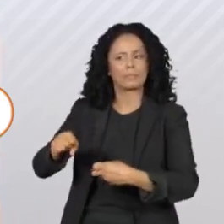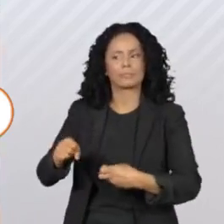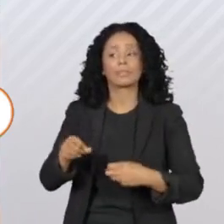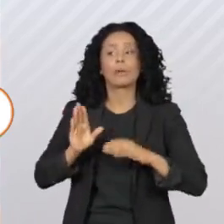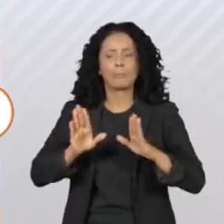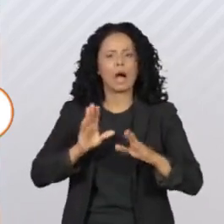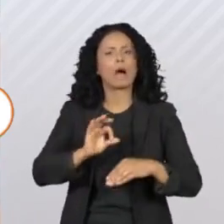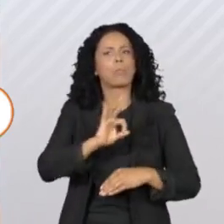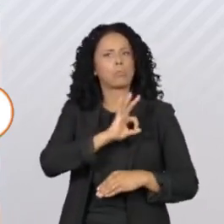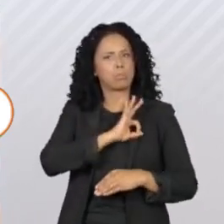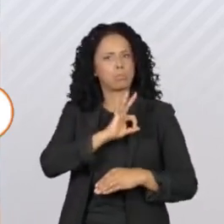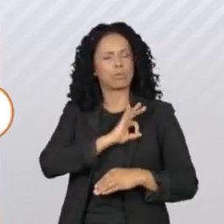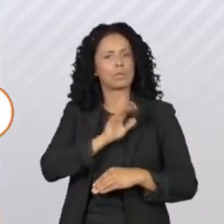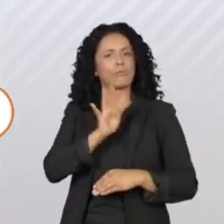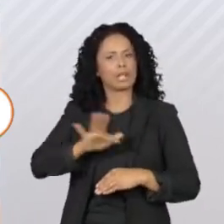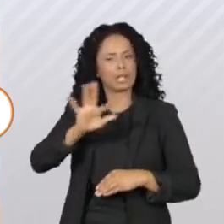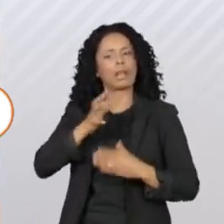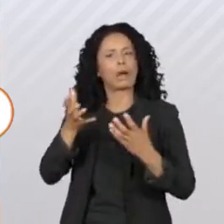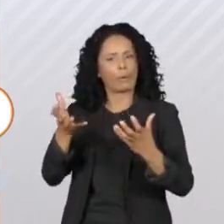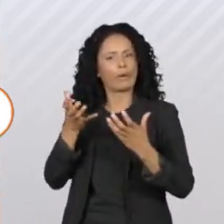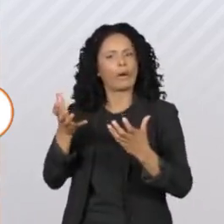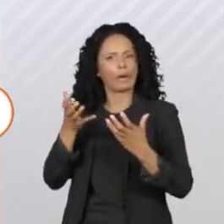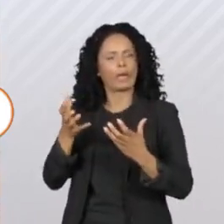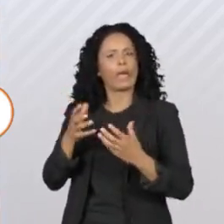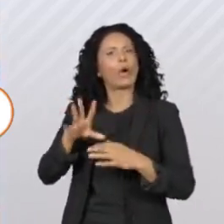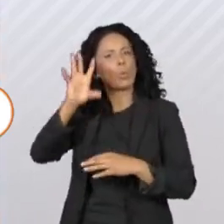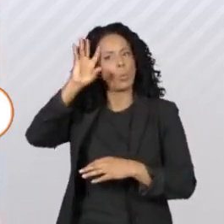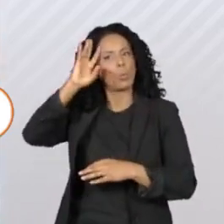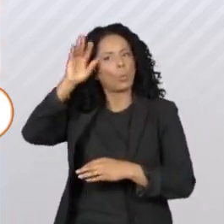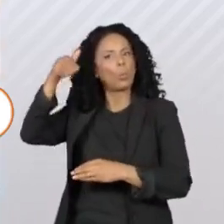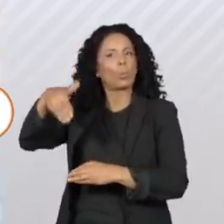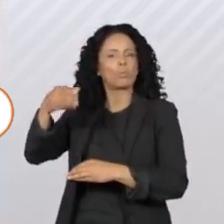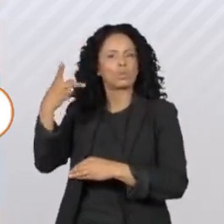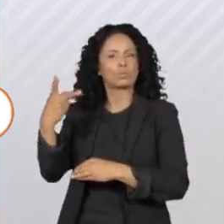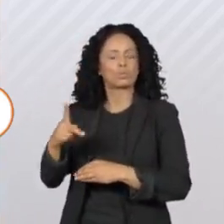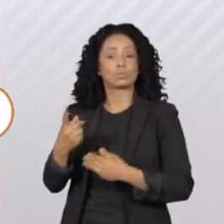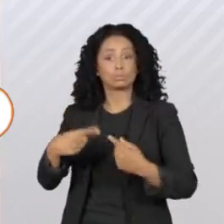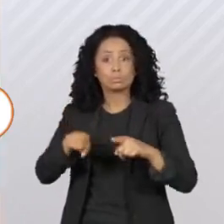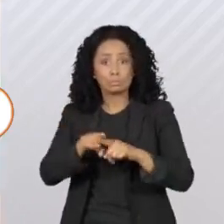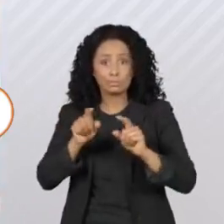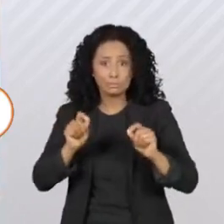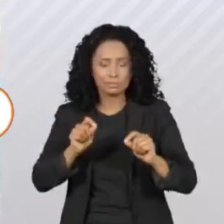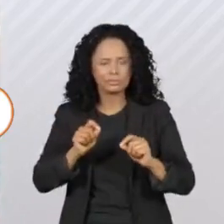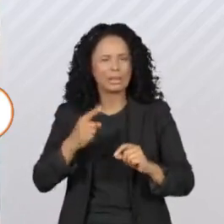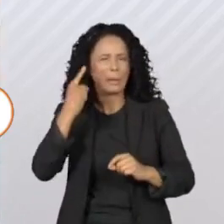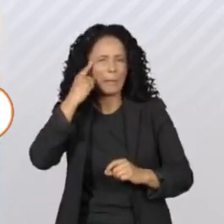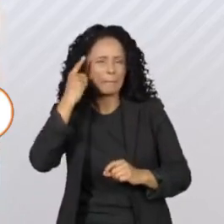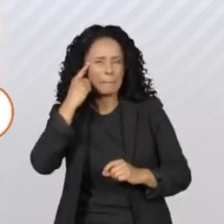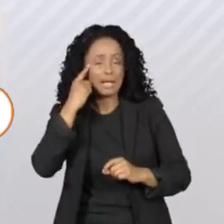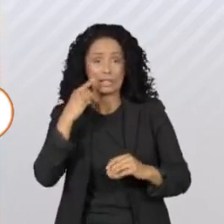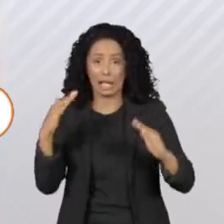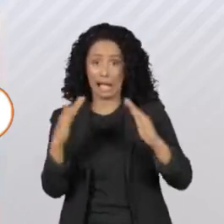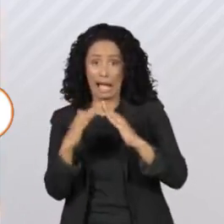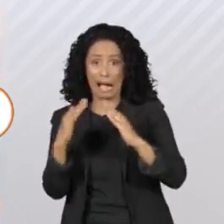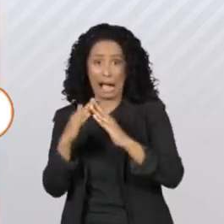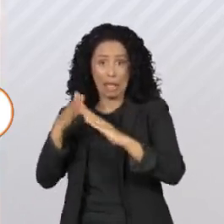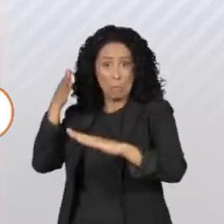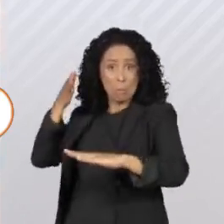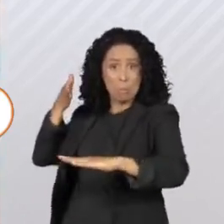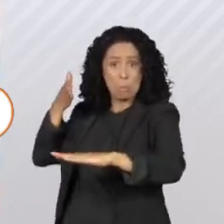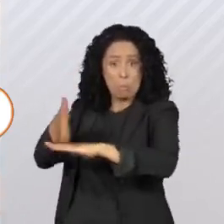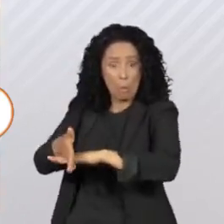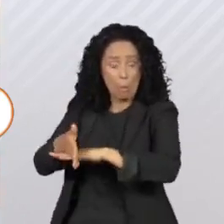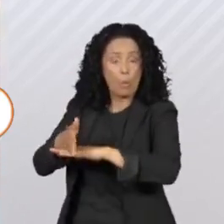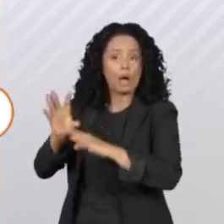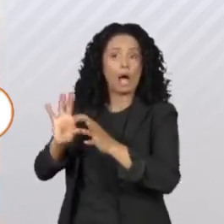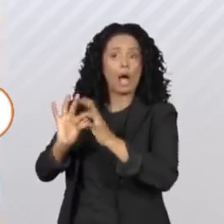Jefferson alegou, né? Ele disse que as granadas que ele tinha em casa, não tinham autorização, mas mesmo assim ele